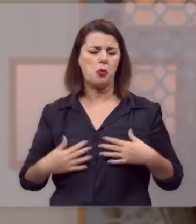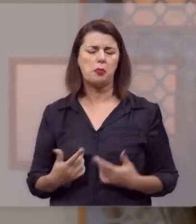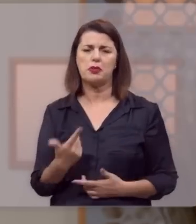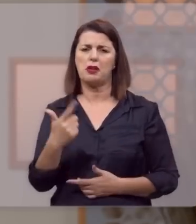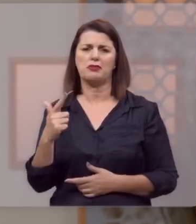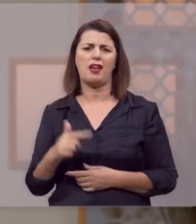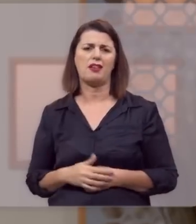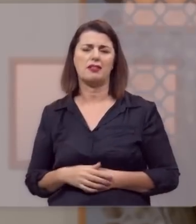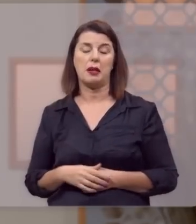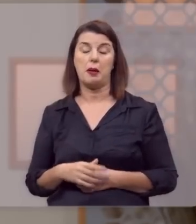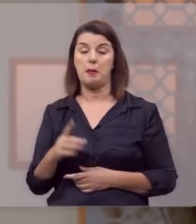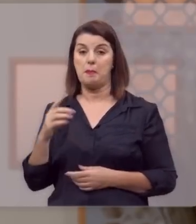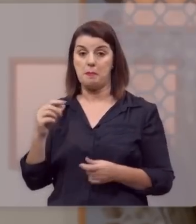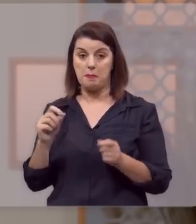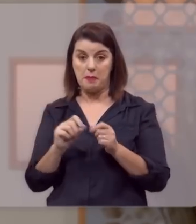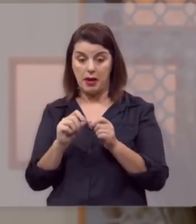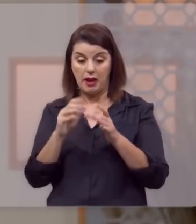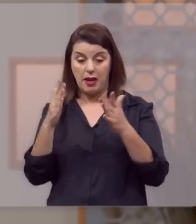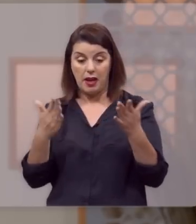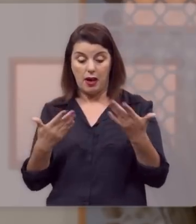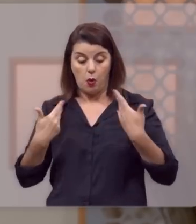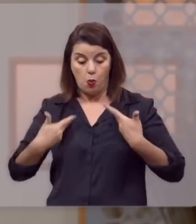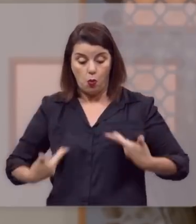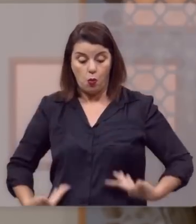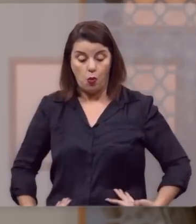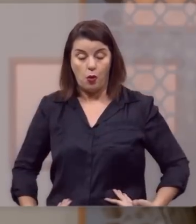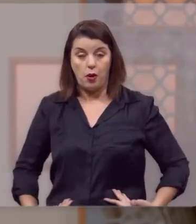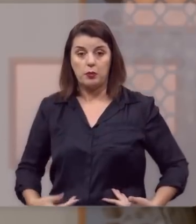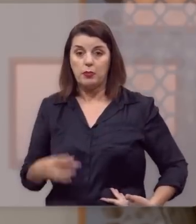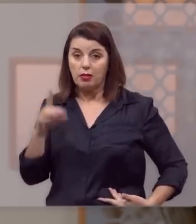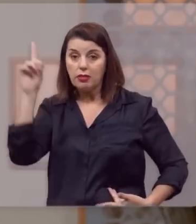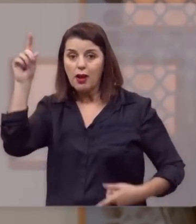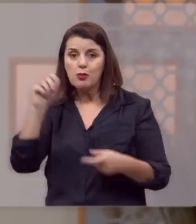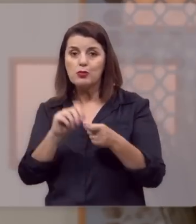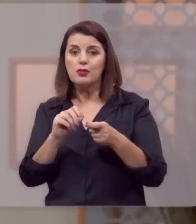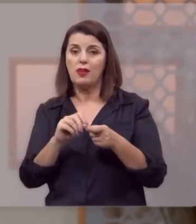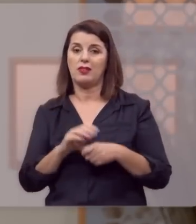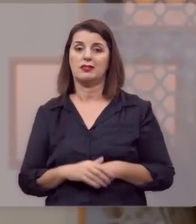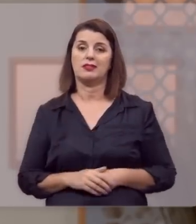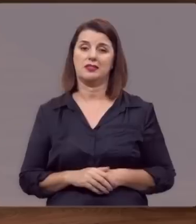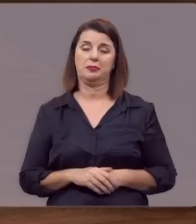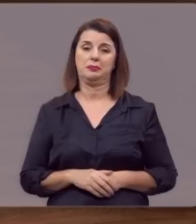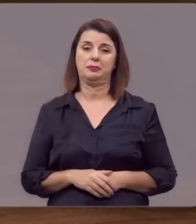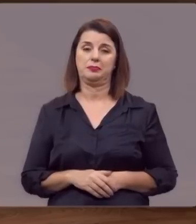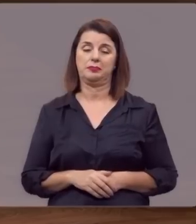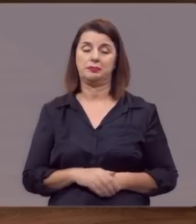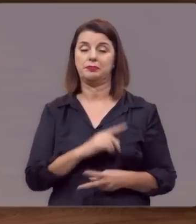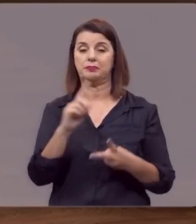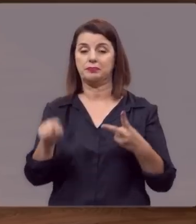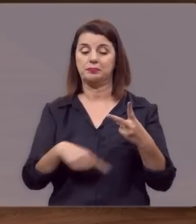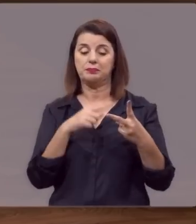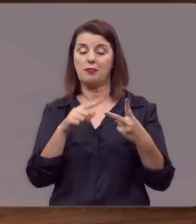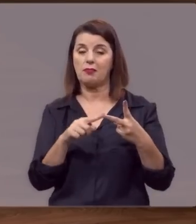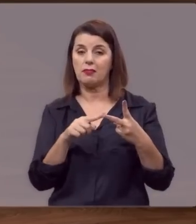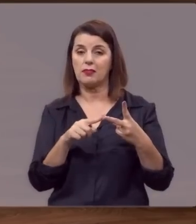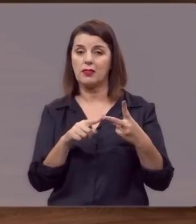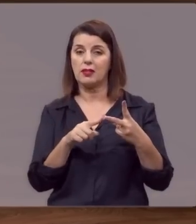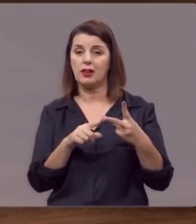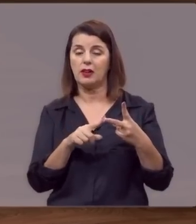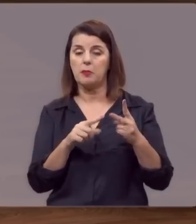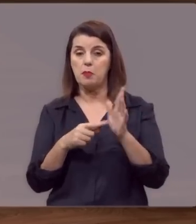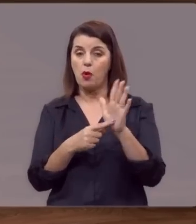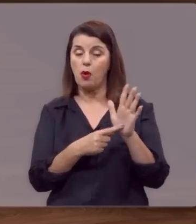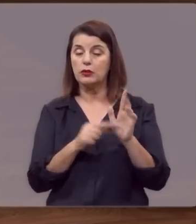matéria foi criada, e criada pelo nosso glorioso Redentor. Segundo, esse